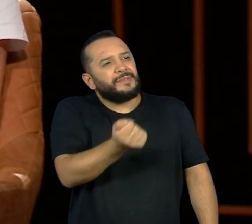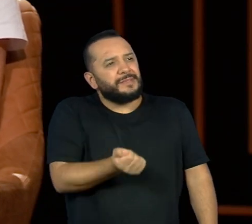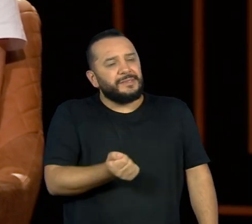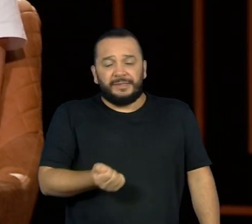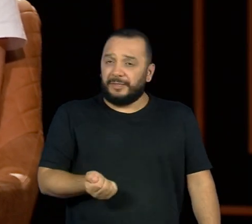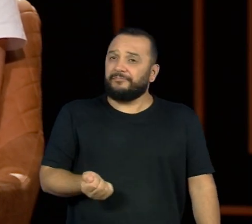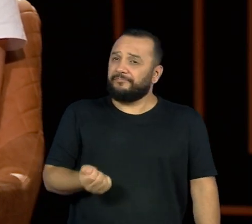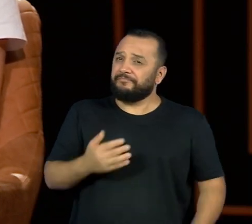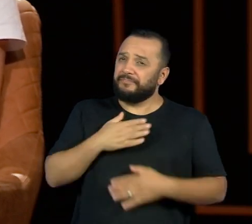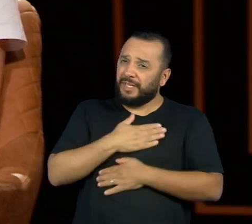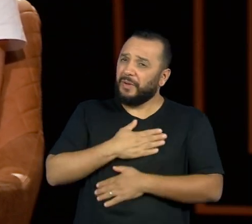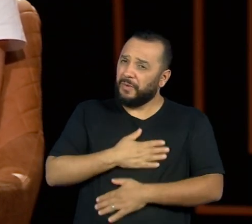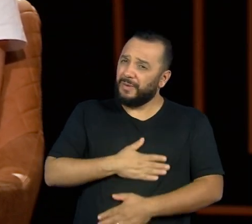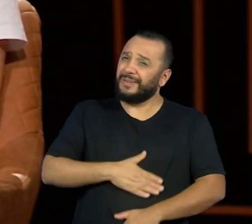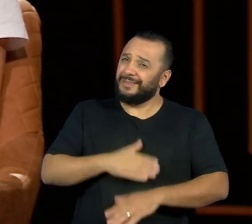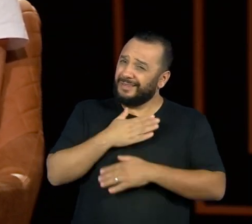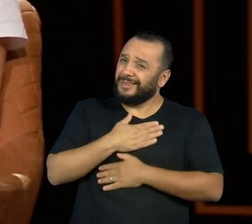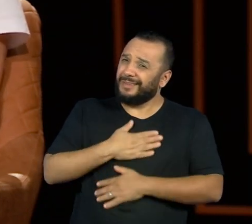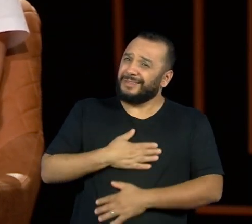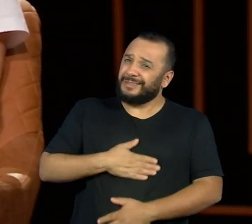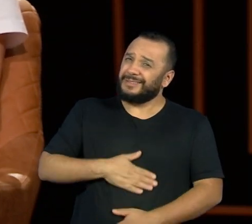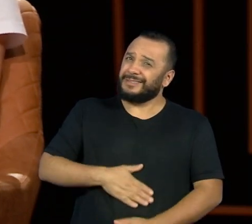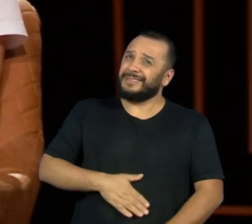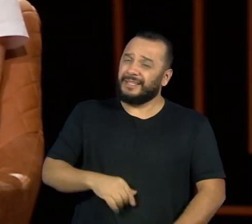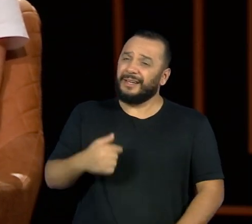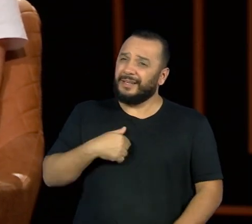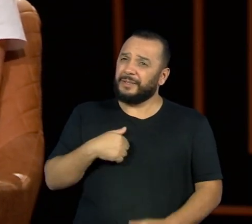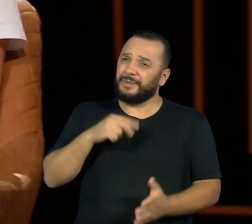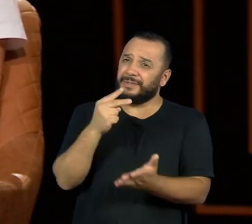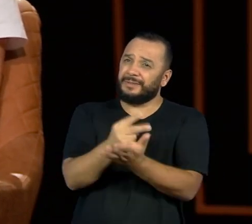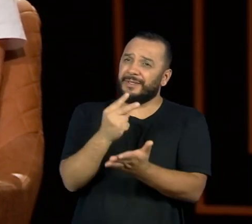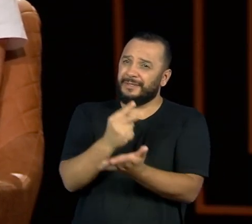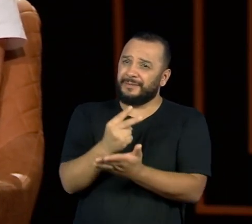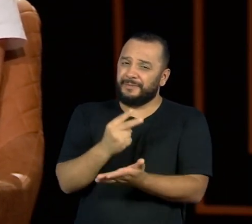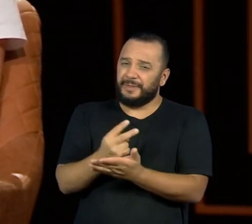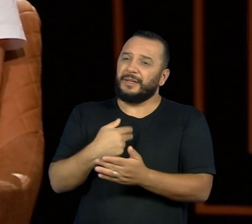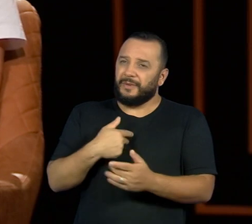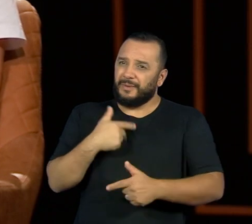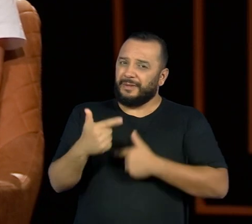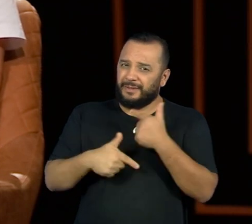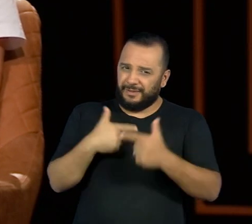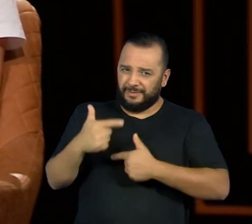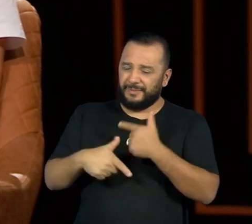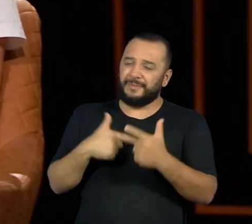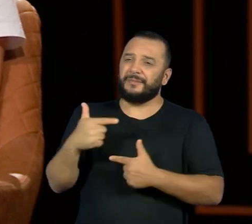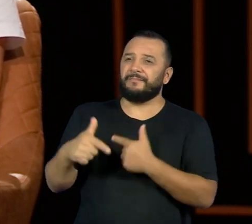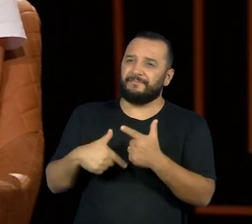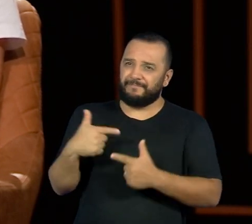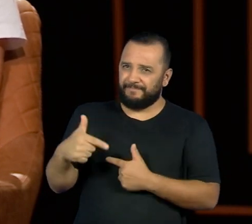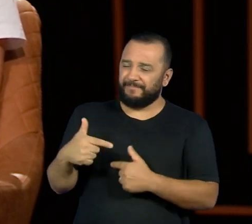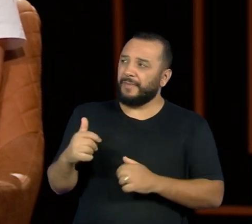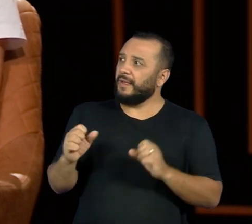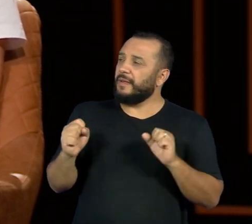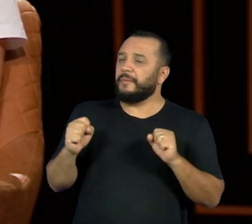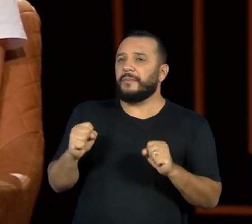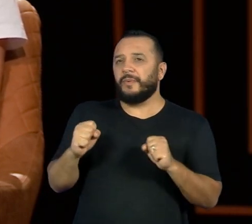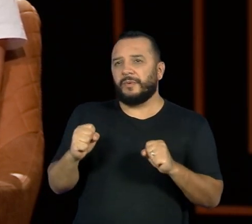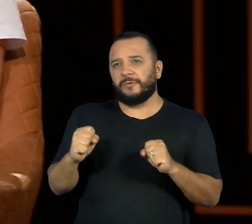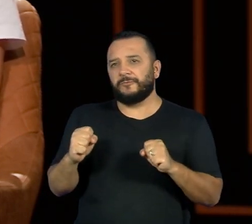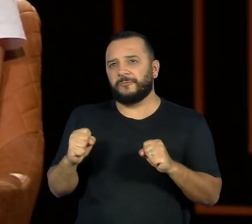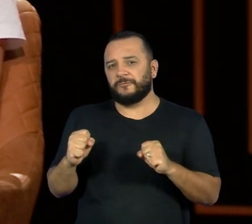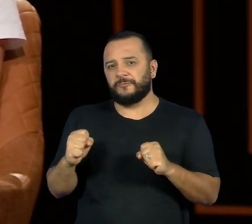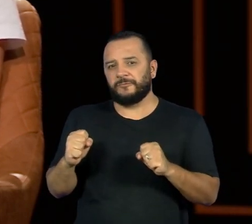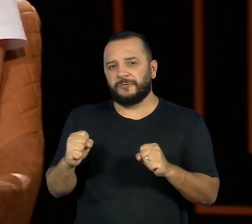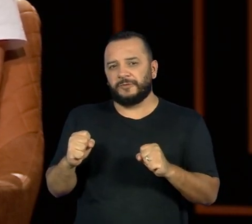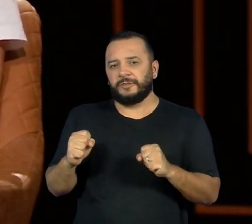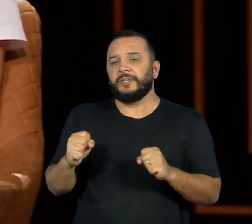Com muita tranquilidade. Eu acho que eu tenho essa coisa assim, quando eu trabalho, pode ser a